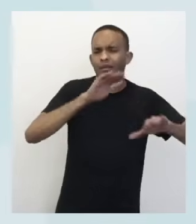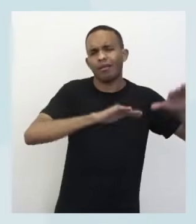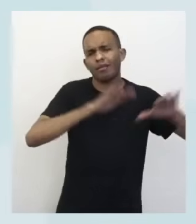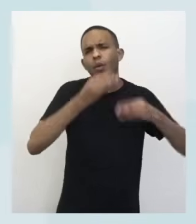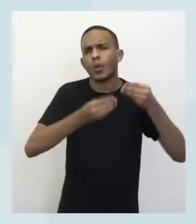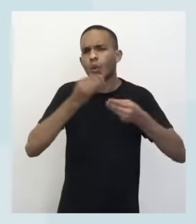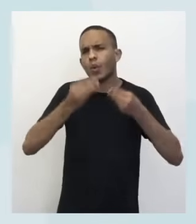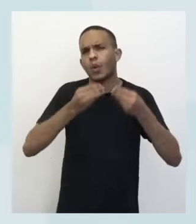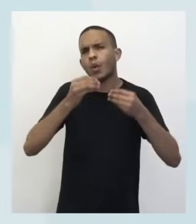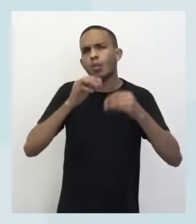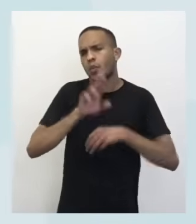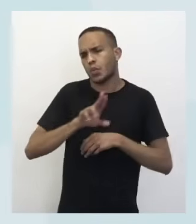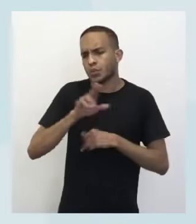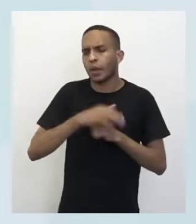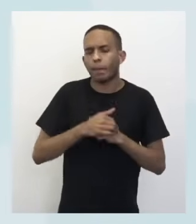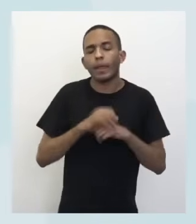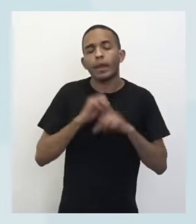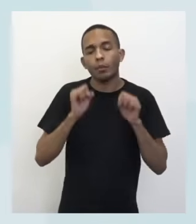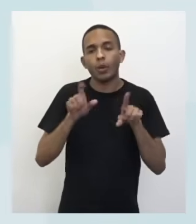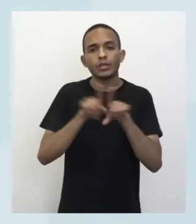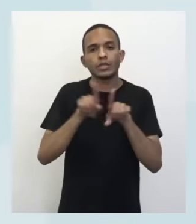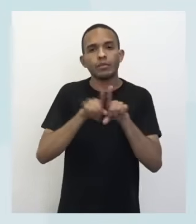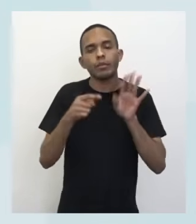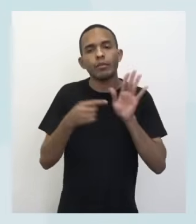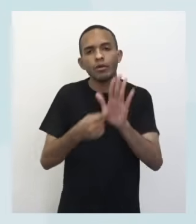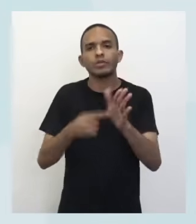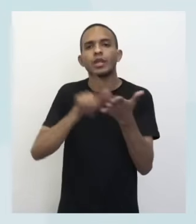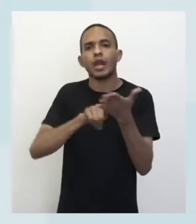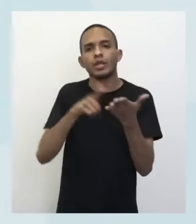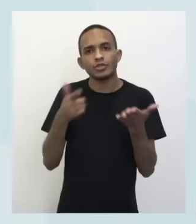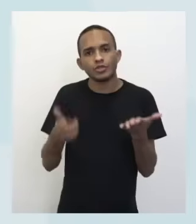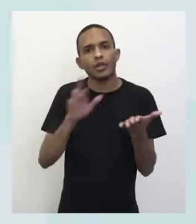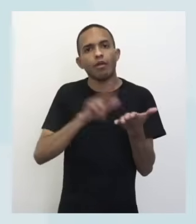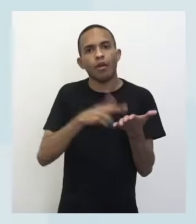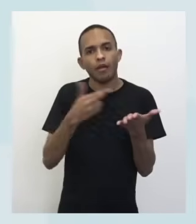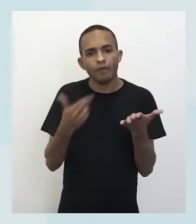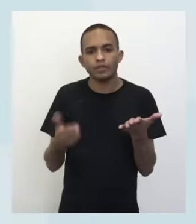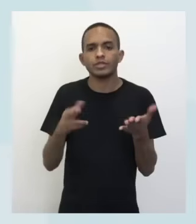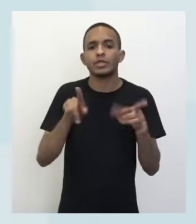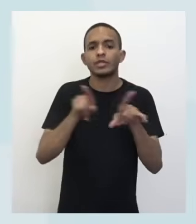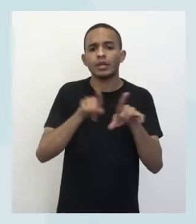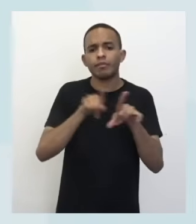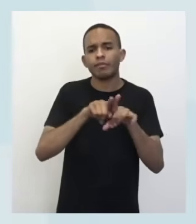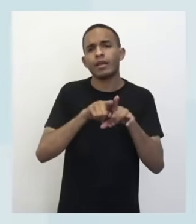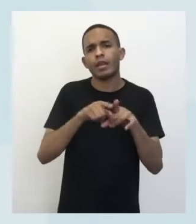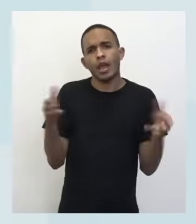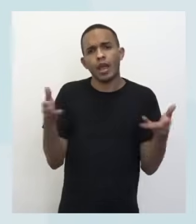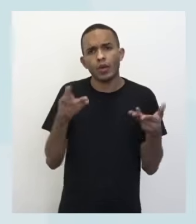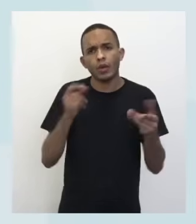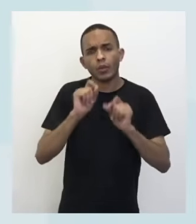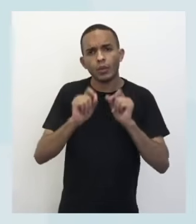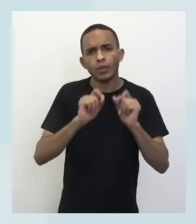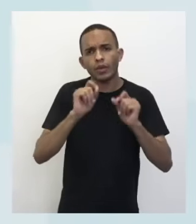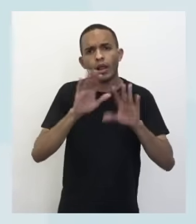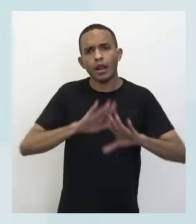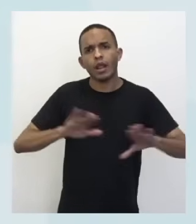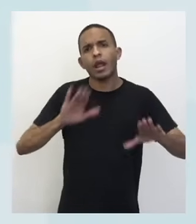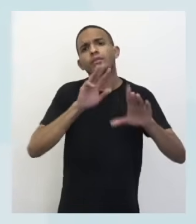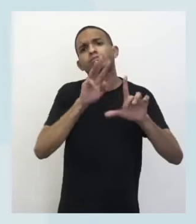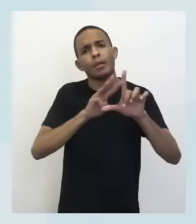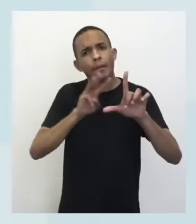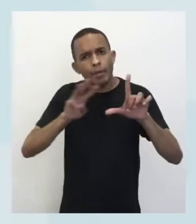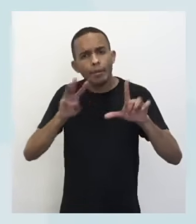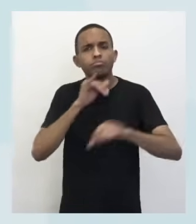de comunicação. Pode sim aparecer em jornais, revistas e mais recentemente nas páginas da internet, que